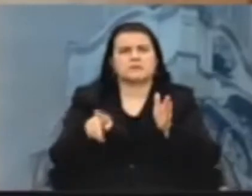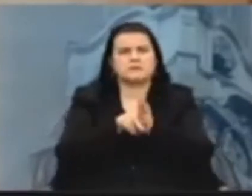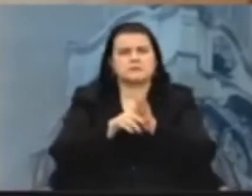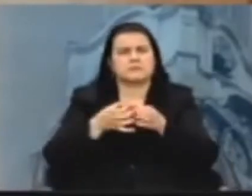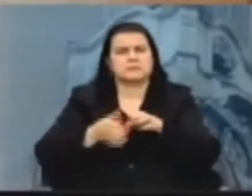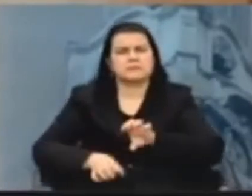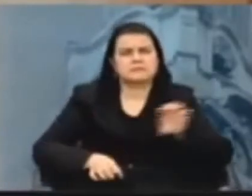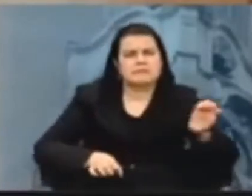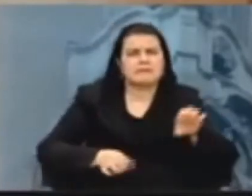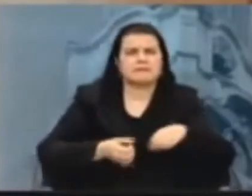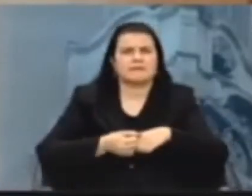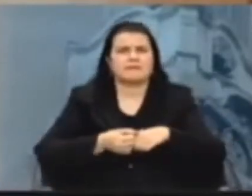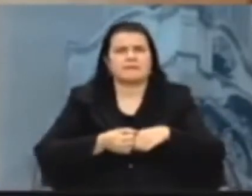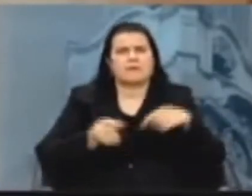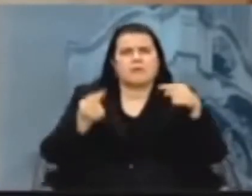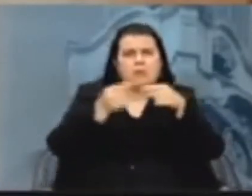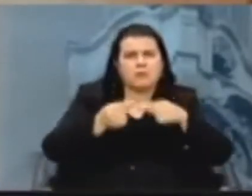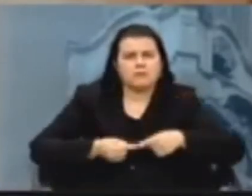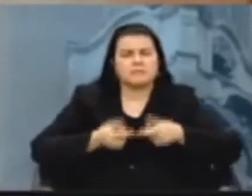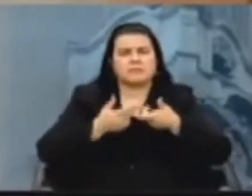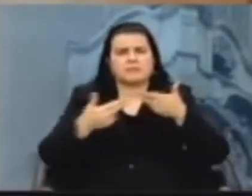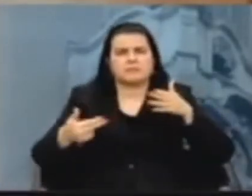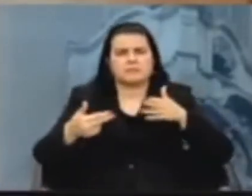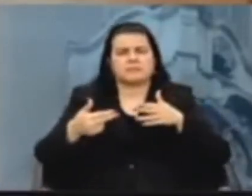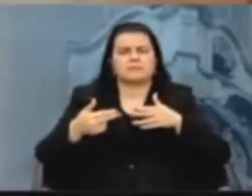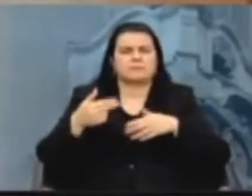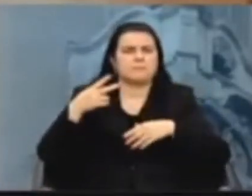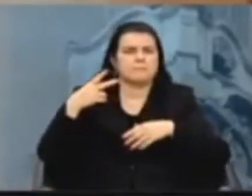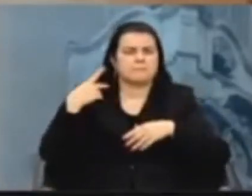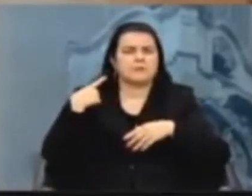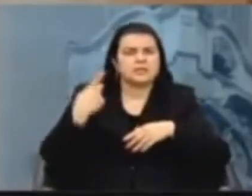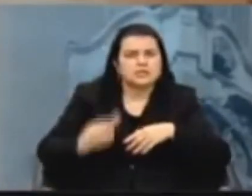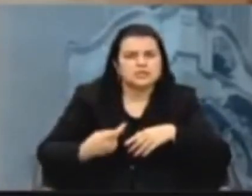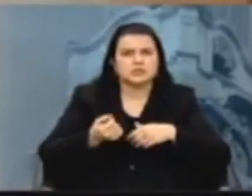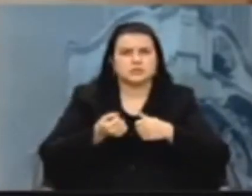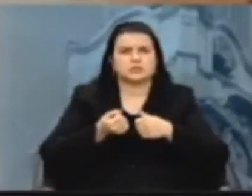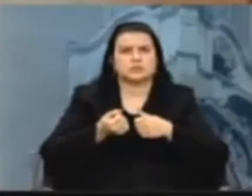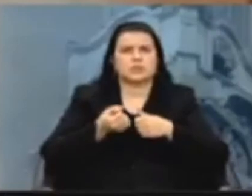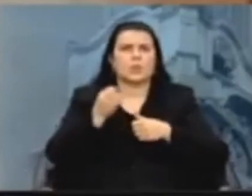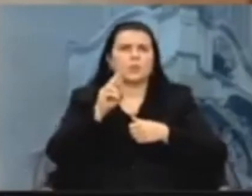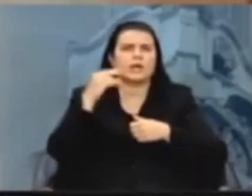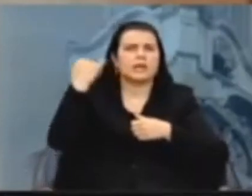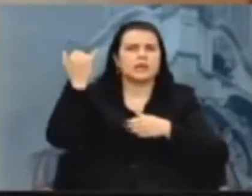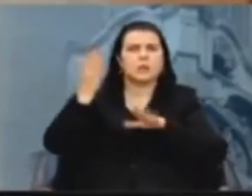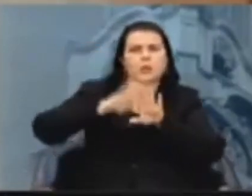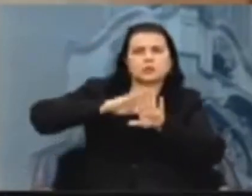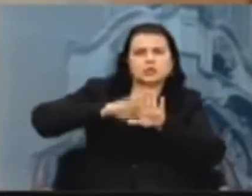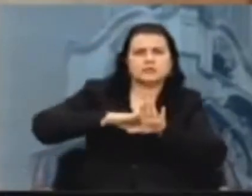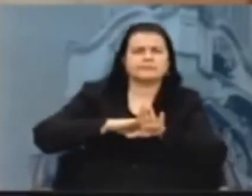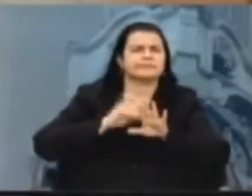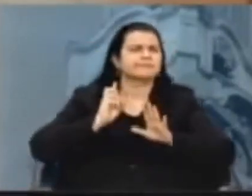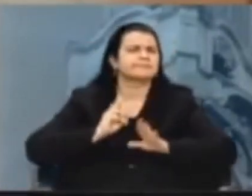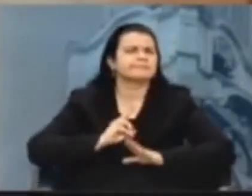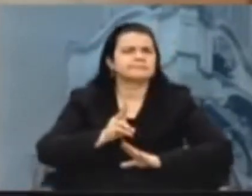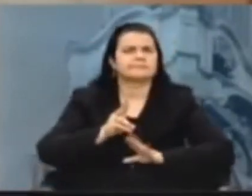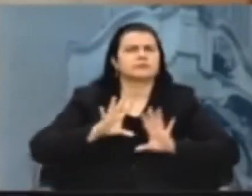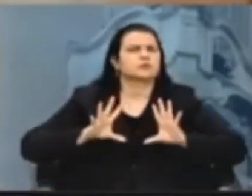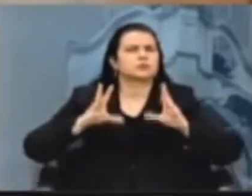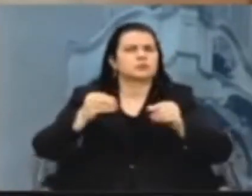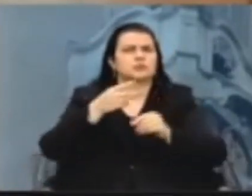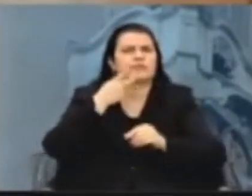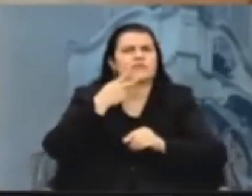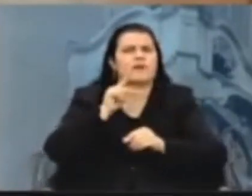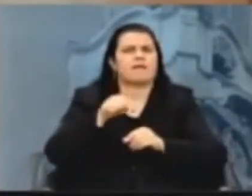político partidário, de alinhamento ideológico, como tem sido a tônica para todas as universidades